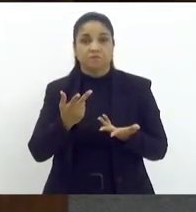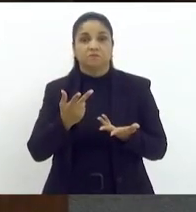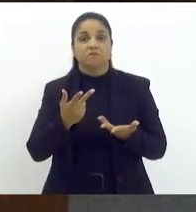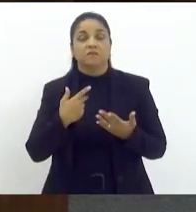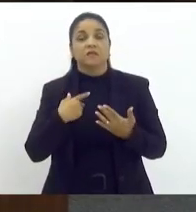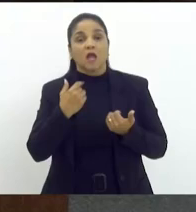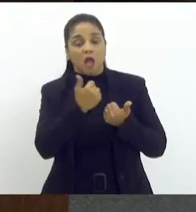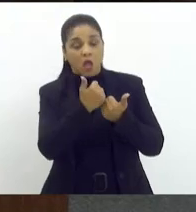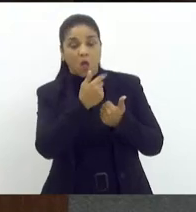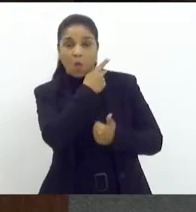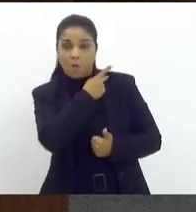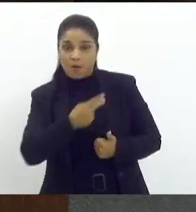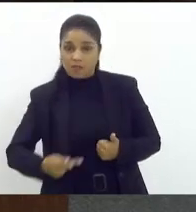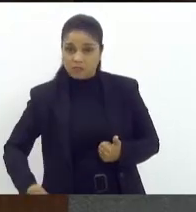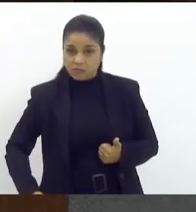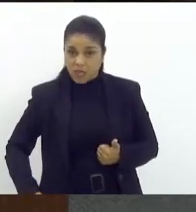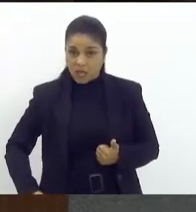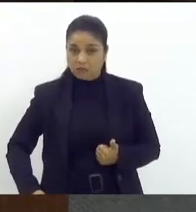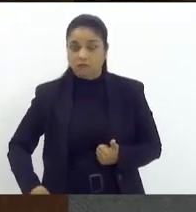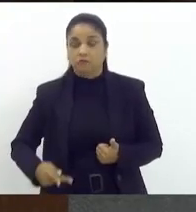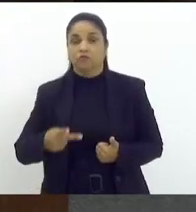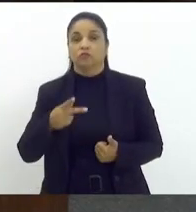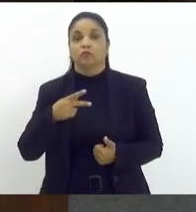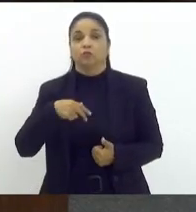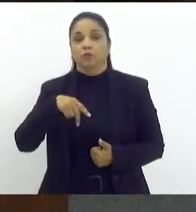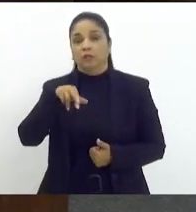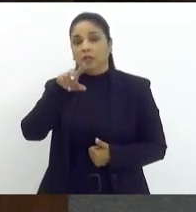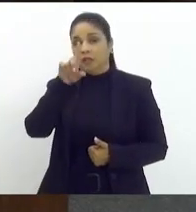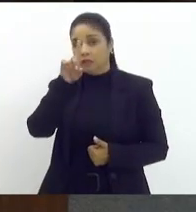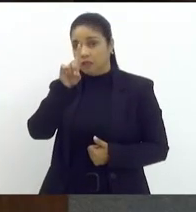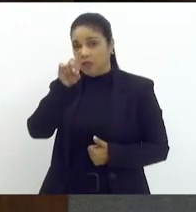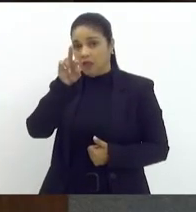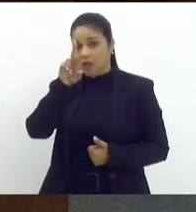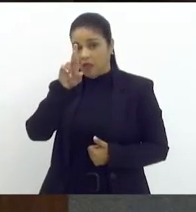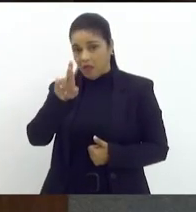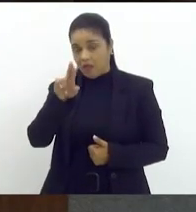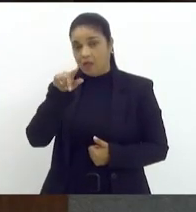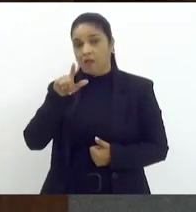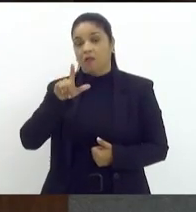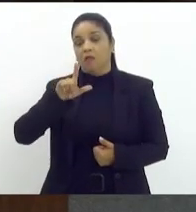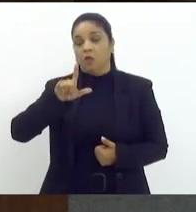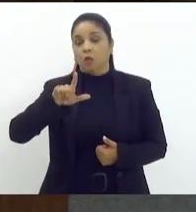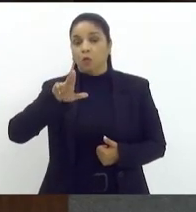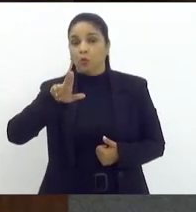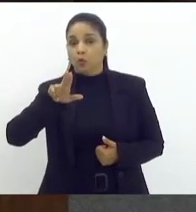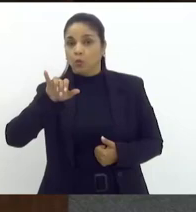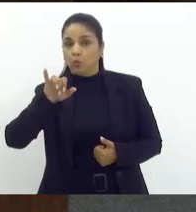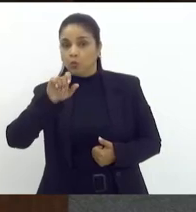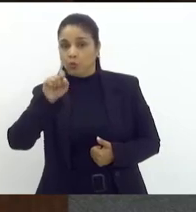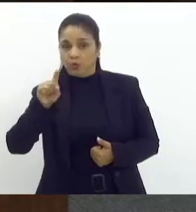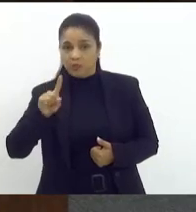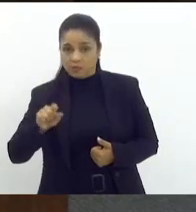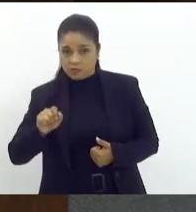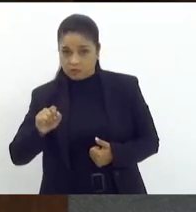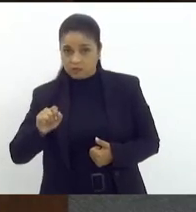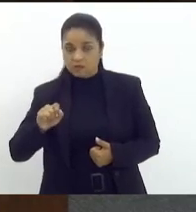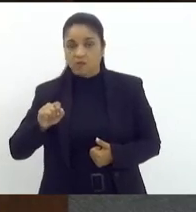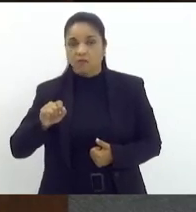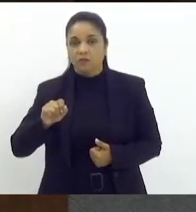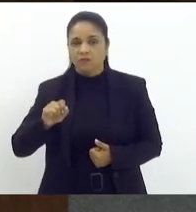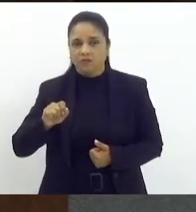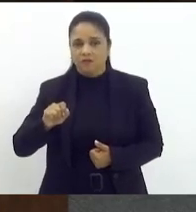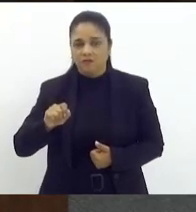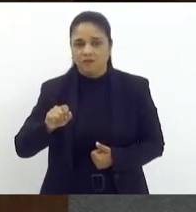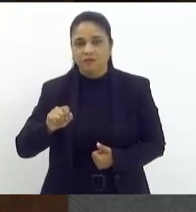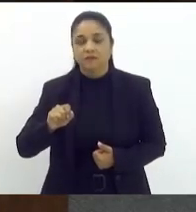Dr Luiz Roberto Pereira de Souza presidente do Dr não envia mensagem nenhuma